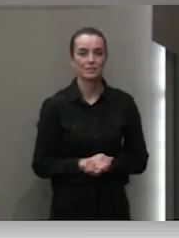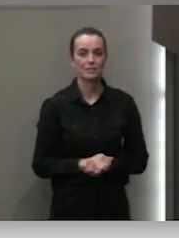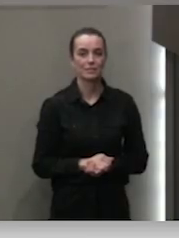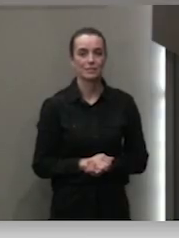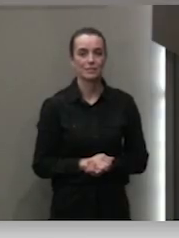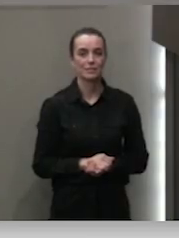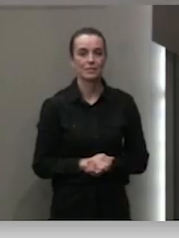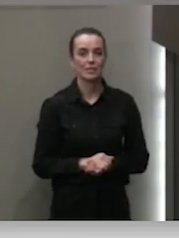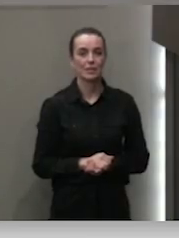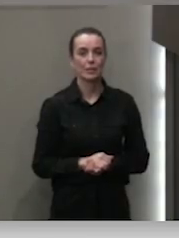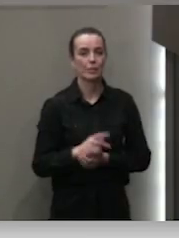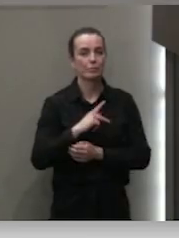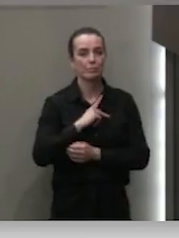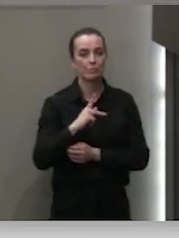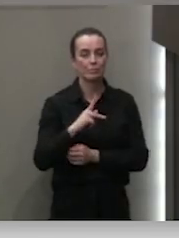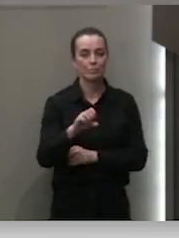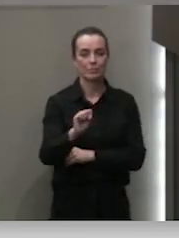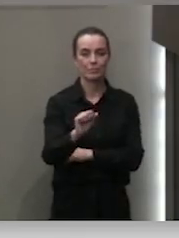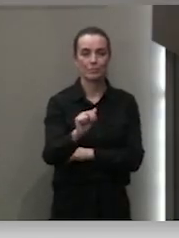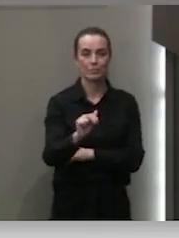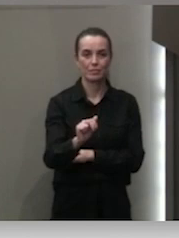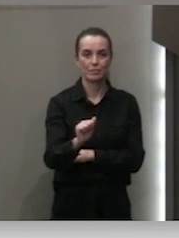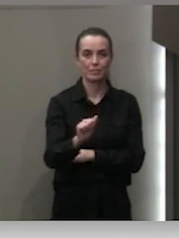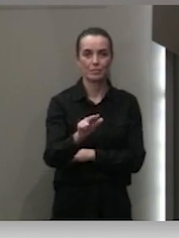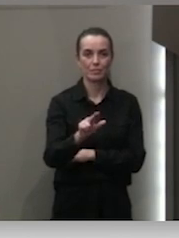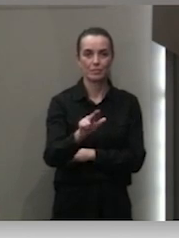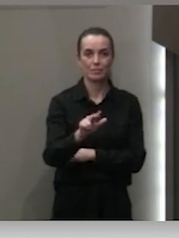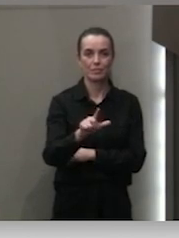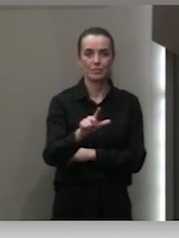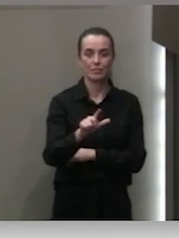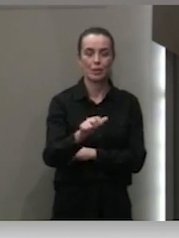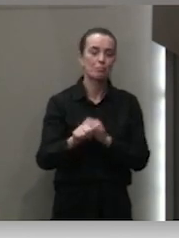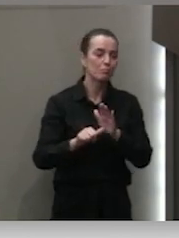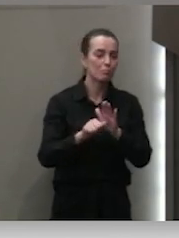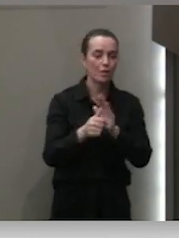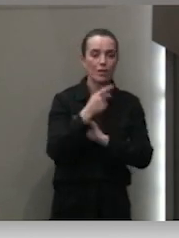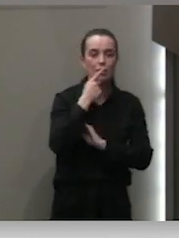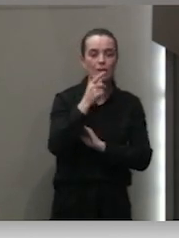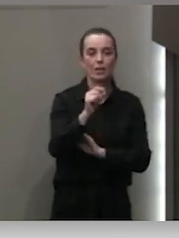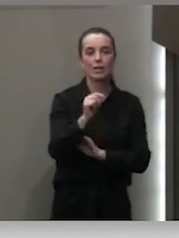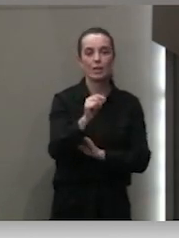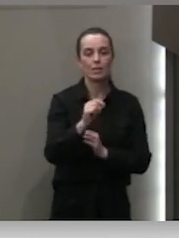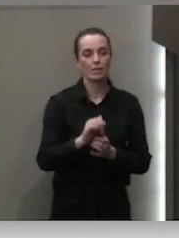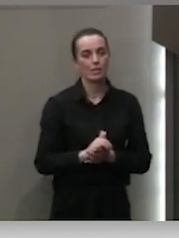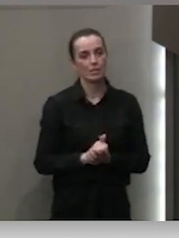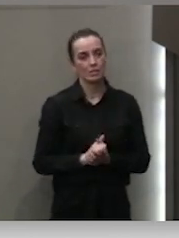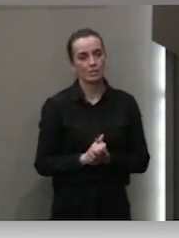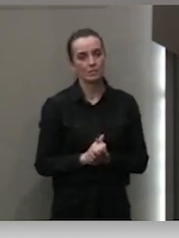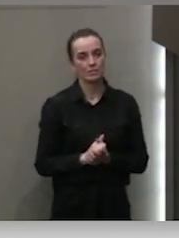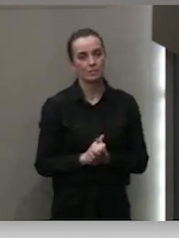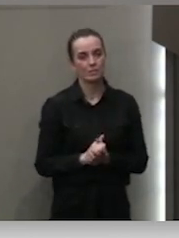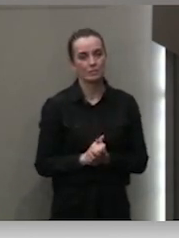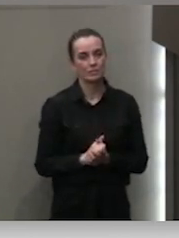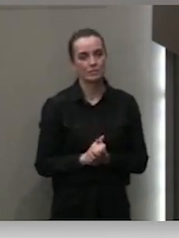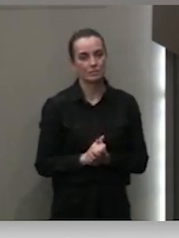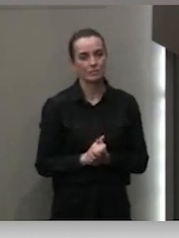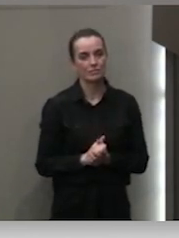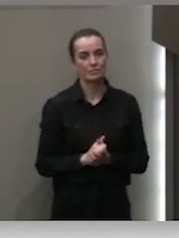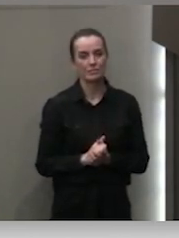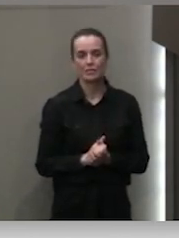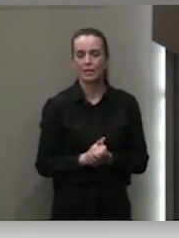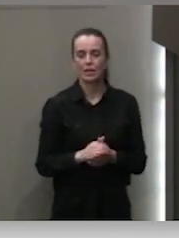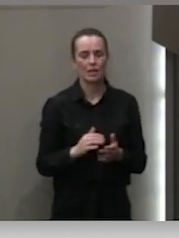senhor presidente saú primeira coisa que eu queria lhe dizer é o seguinte que é louvável